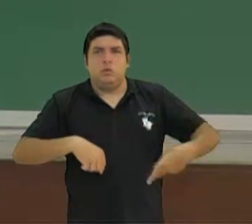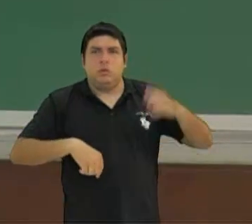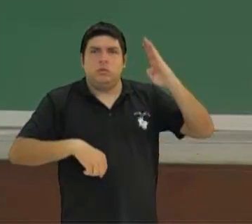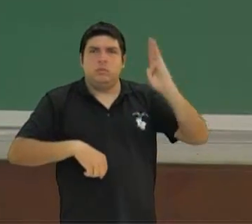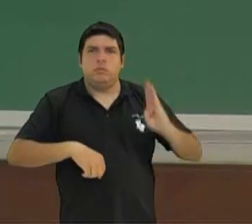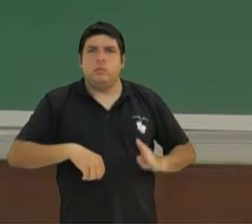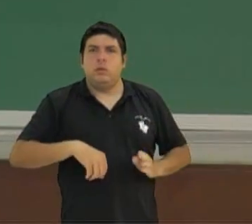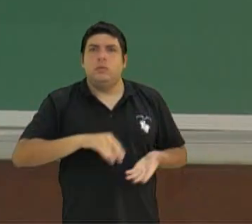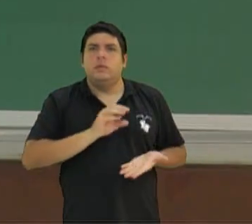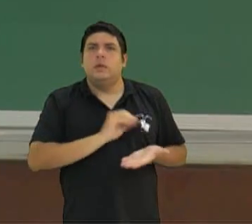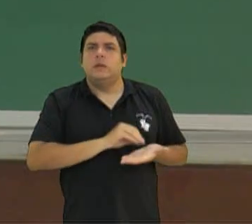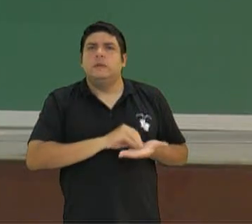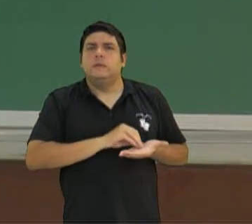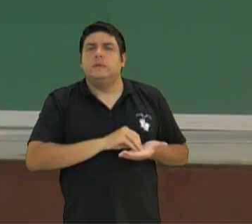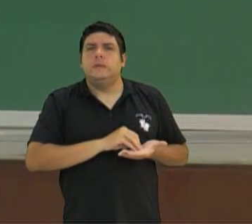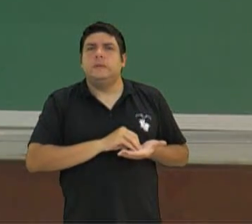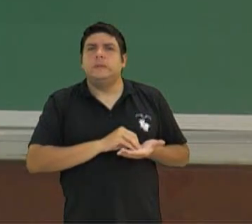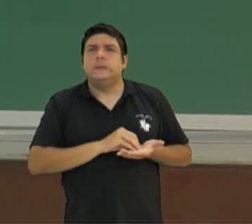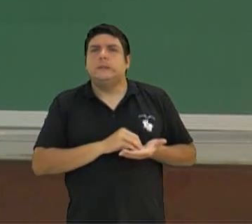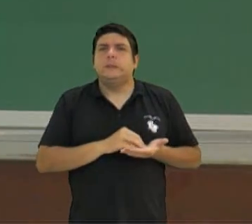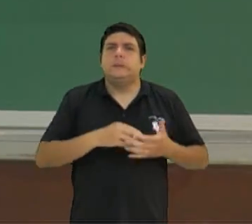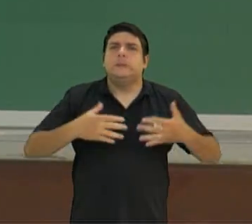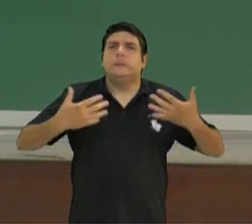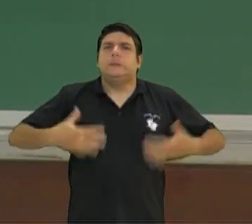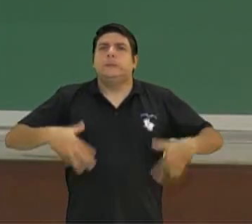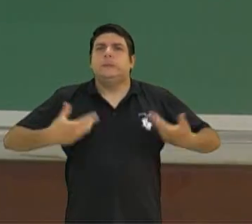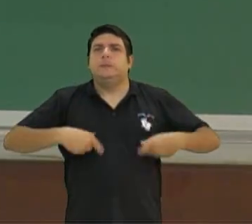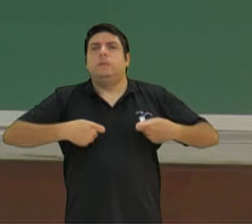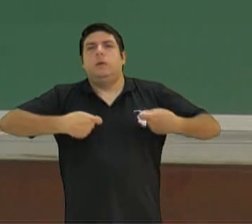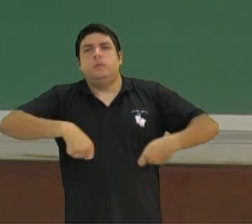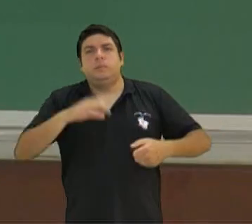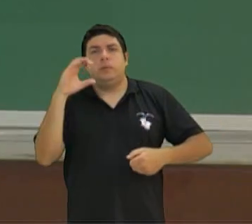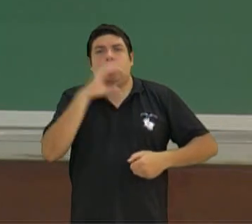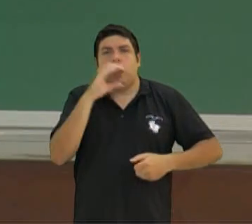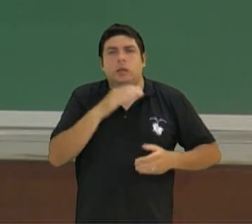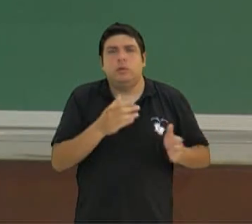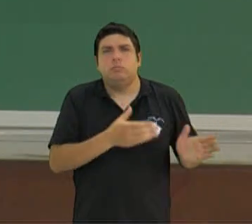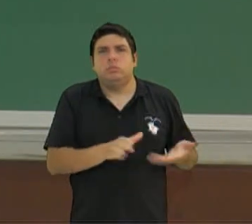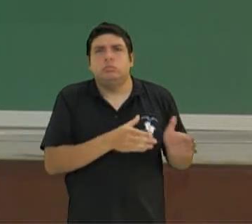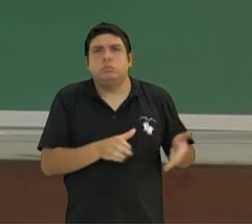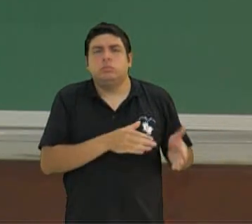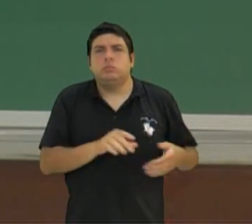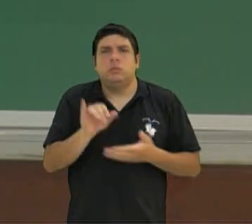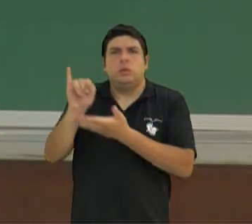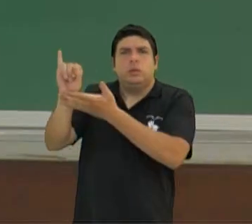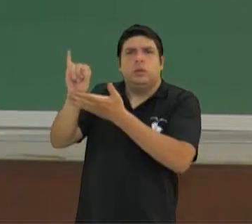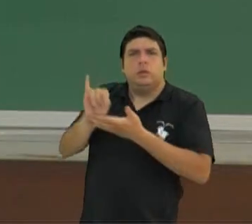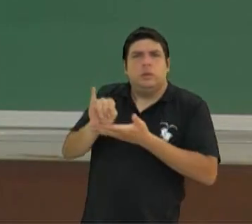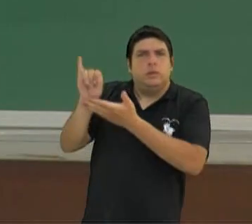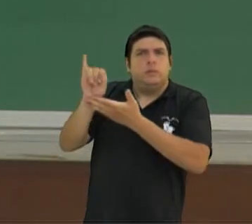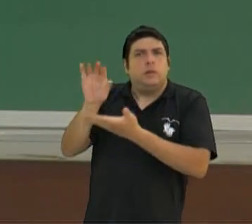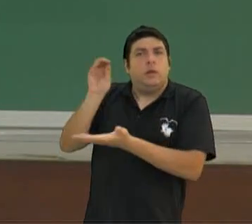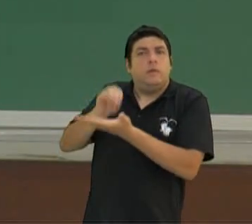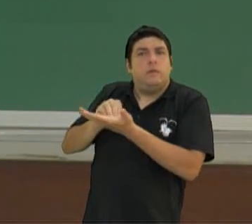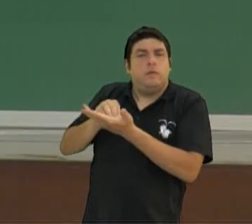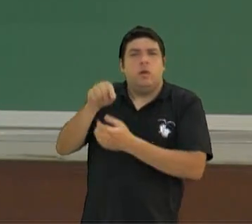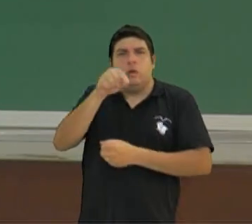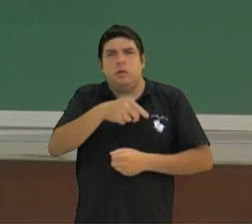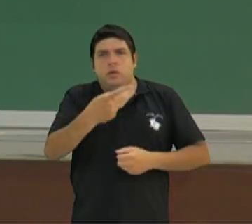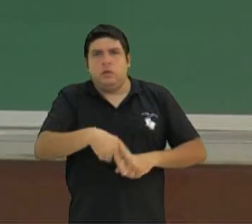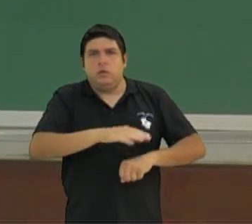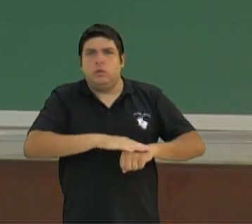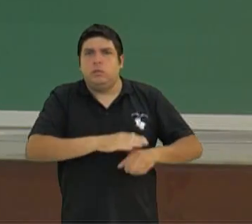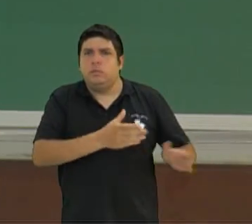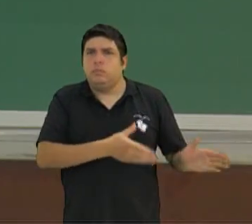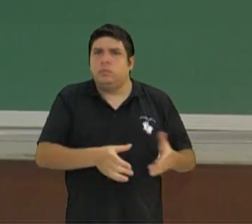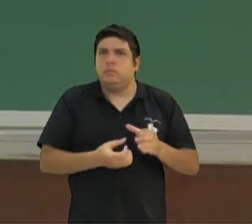a necessidade de se produzir internamente aquilo que antes vinha de outras partes do mundo, certo? Então, resposta ali bem